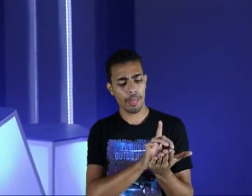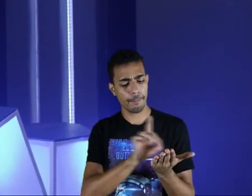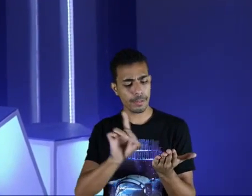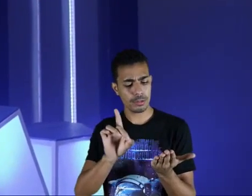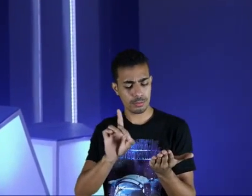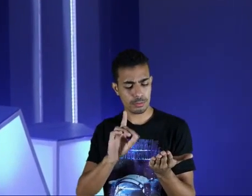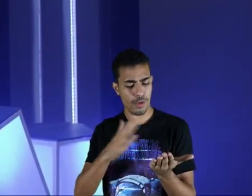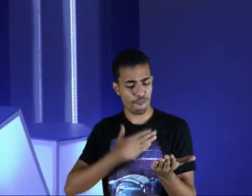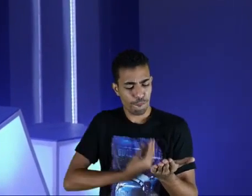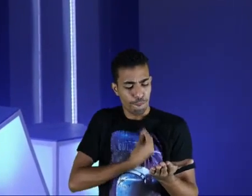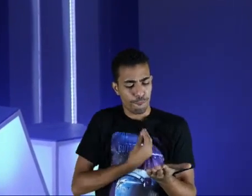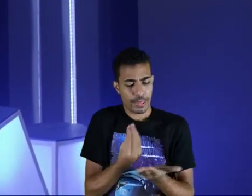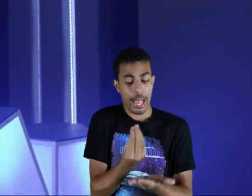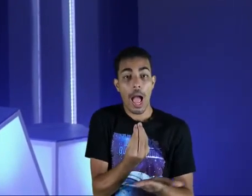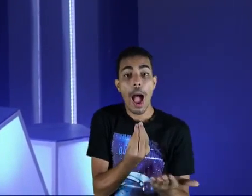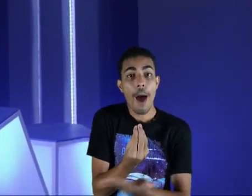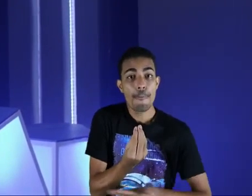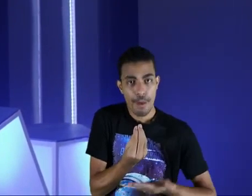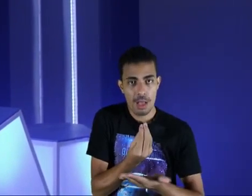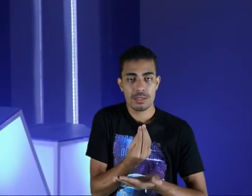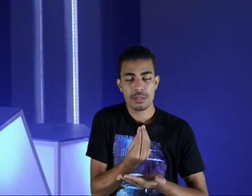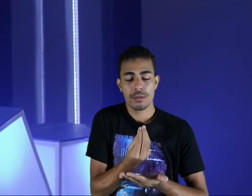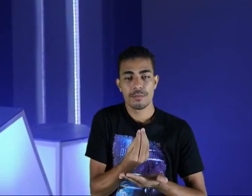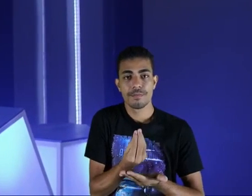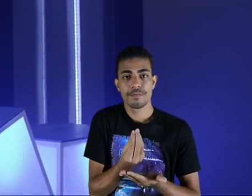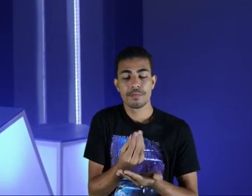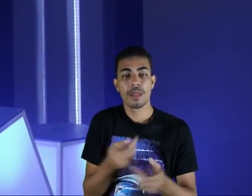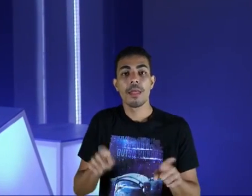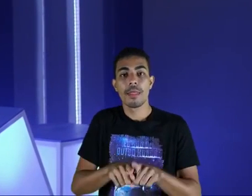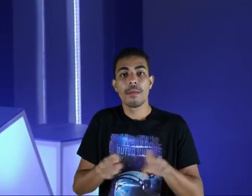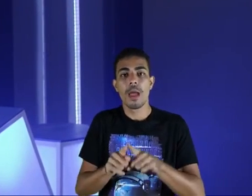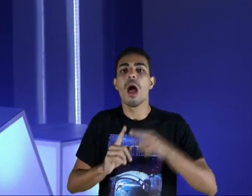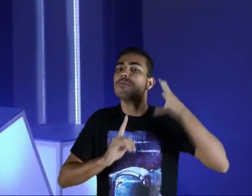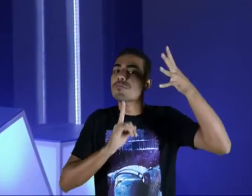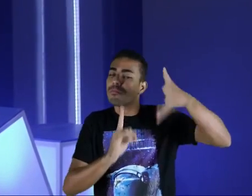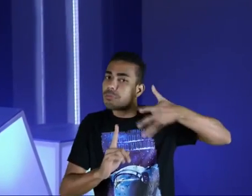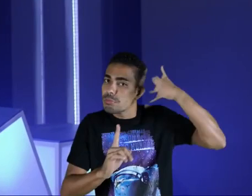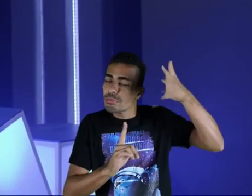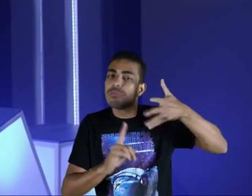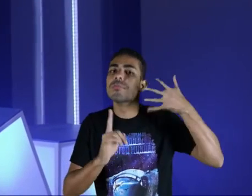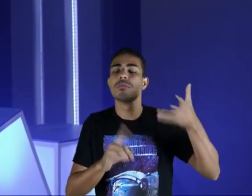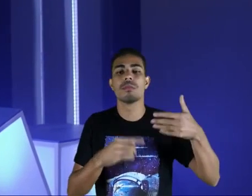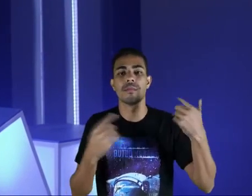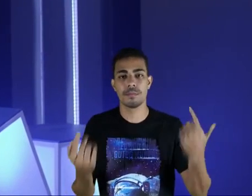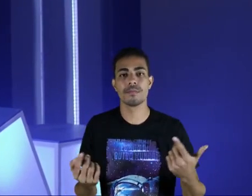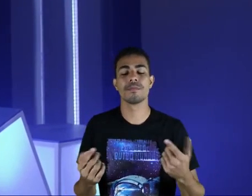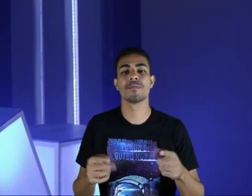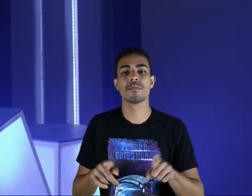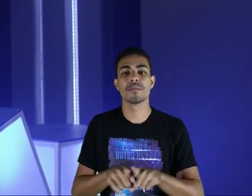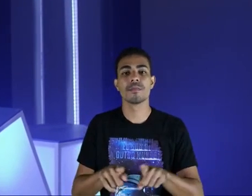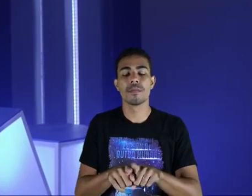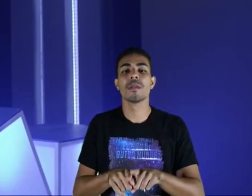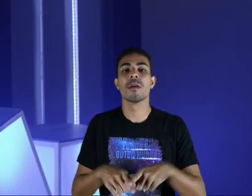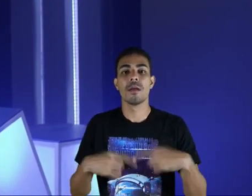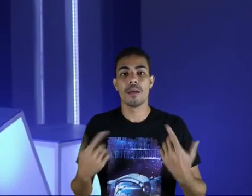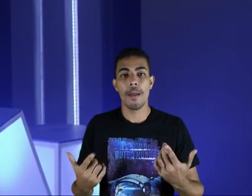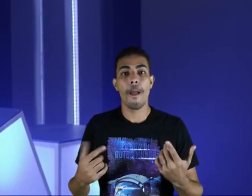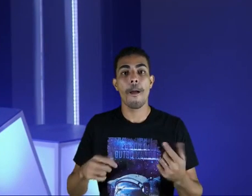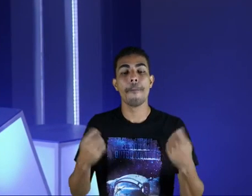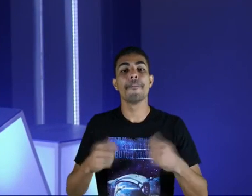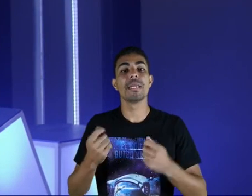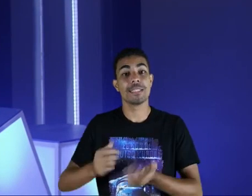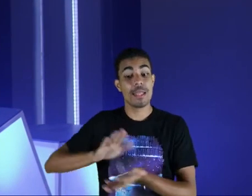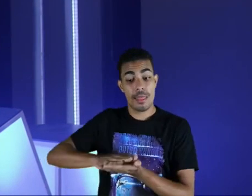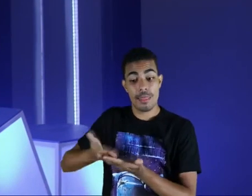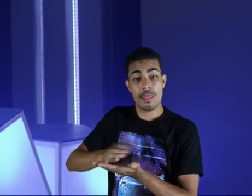proposital nessa hora, nesse momento, a tua palestra, a tua intervenção, para a gente poder entender melhor sobre